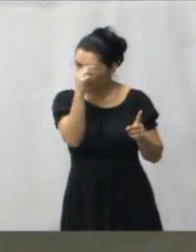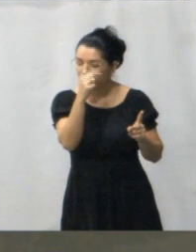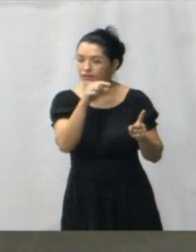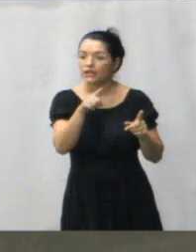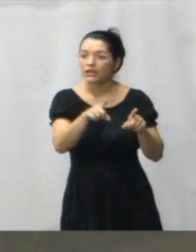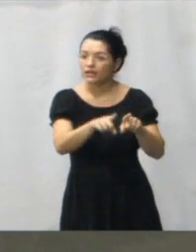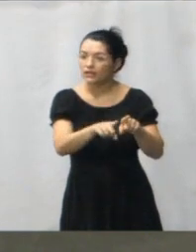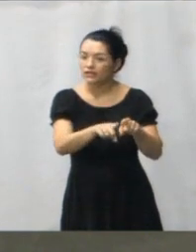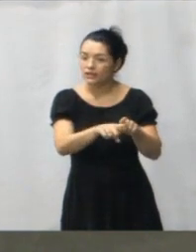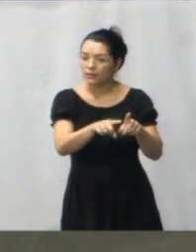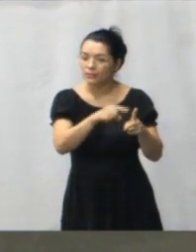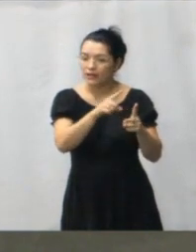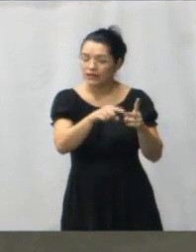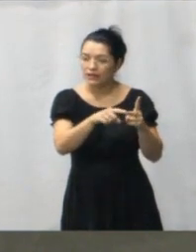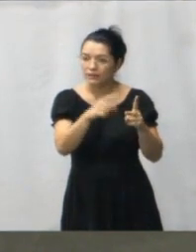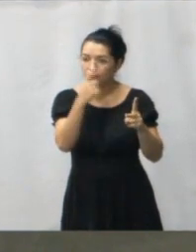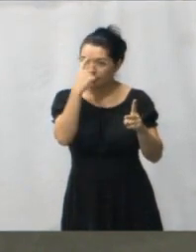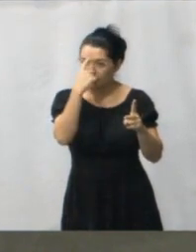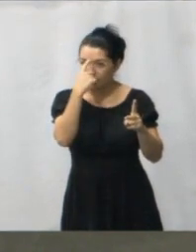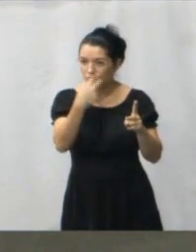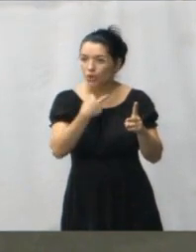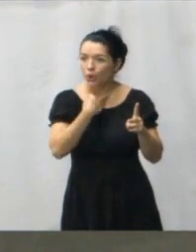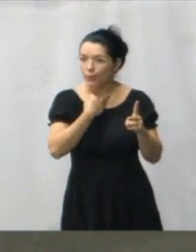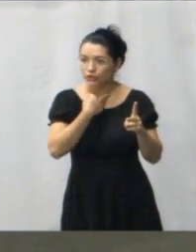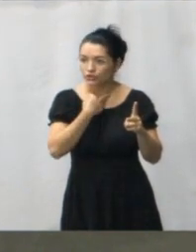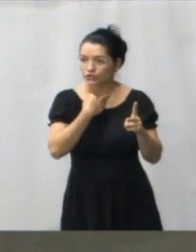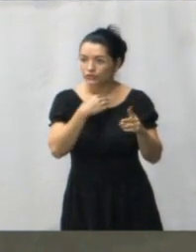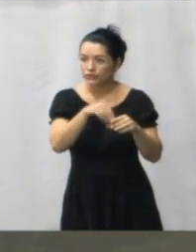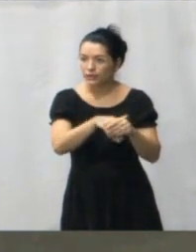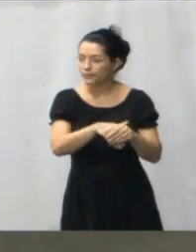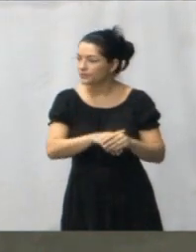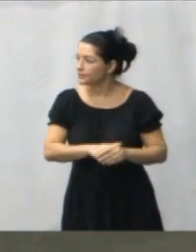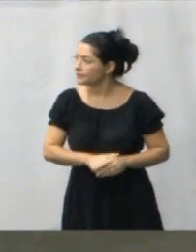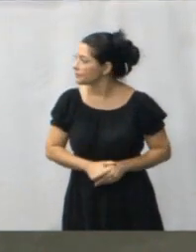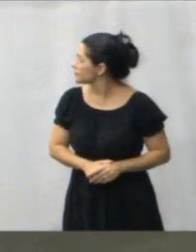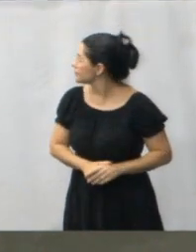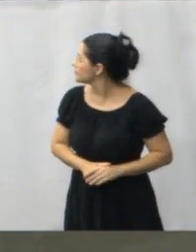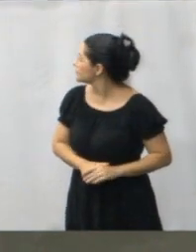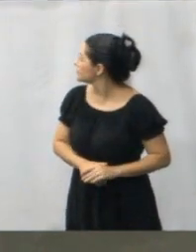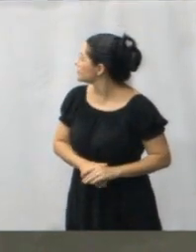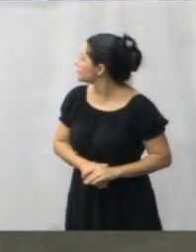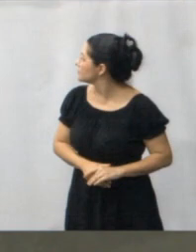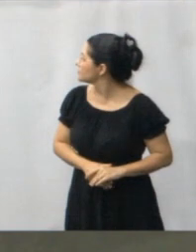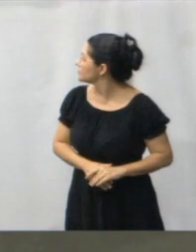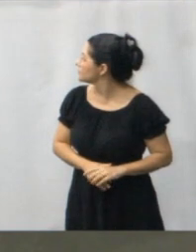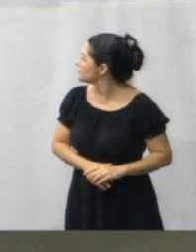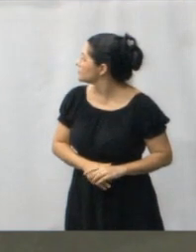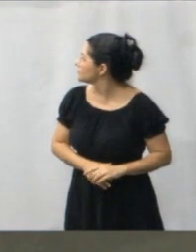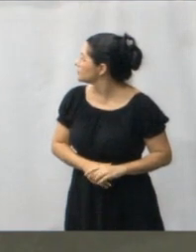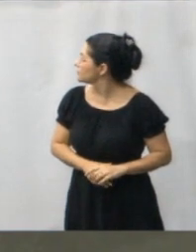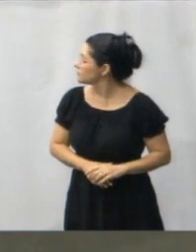Aí que tá, só que não vota. Não, não. Aí, agora a gente não precisa do quórum para urgentismo.